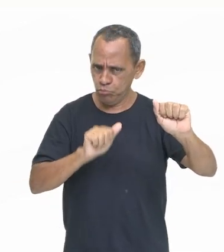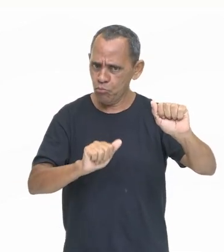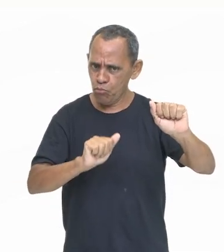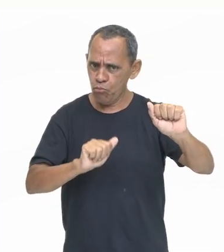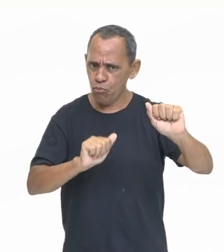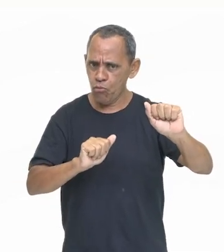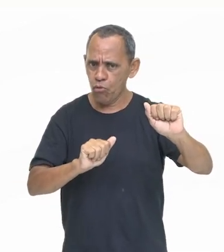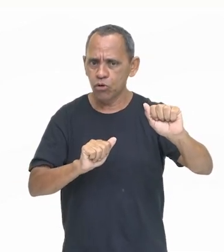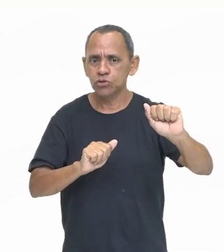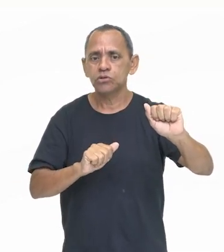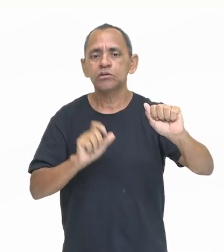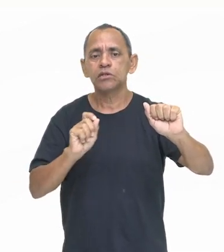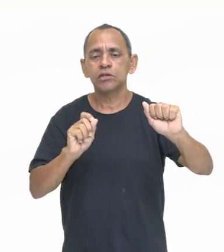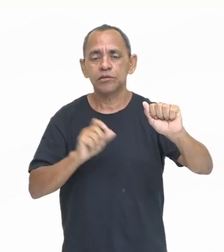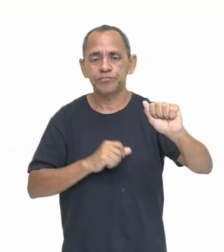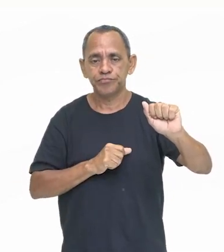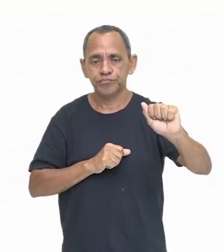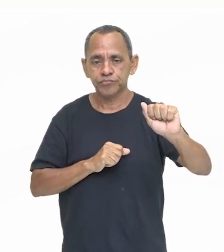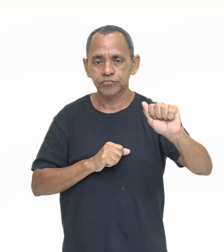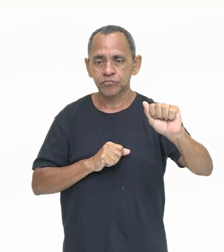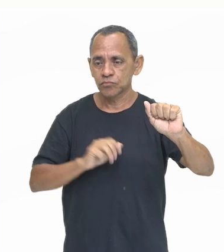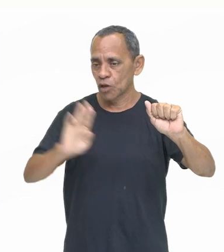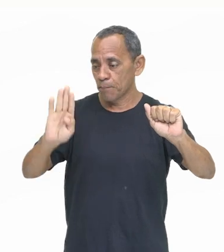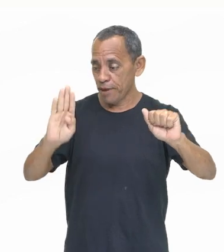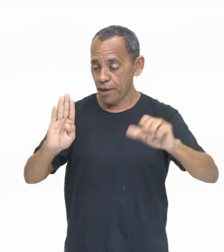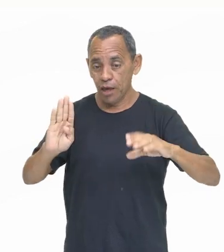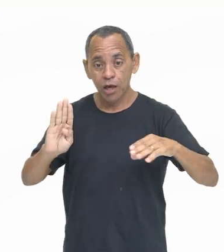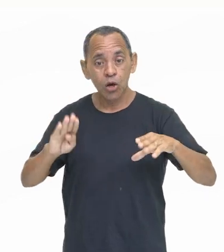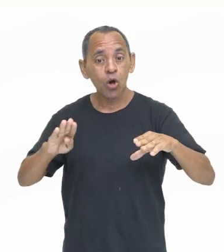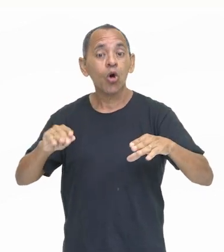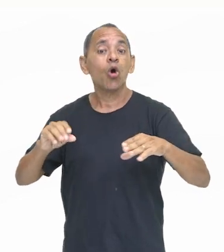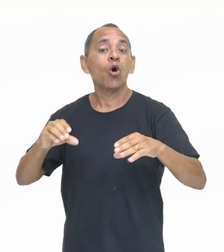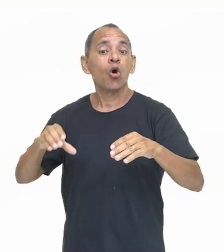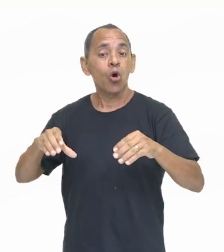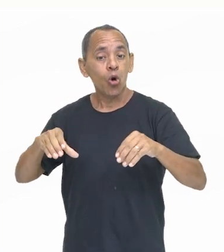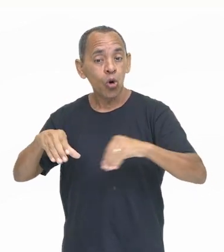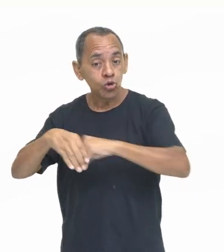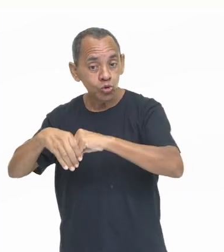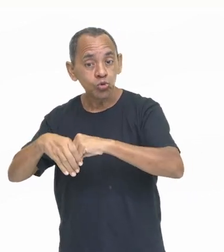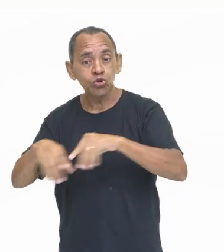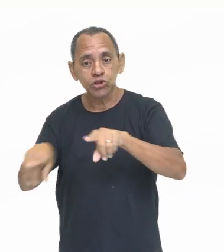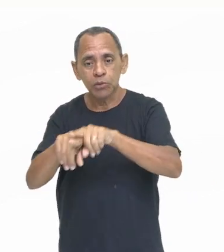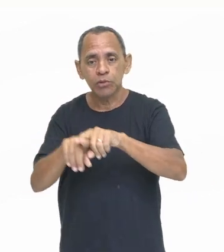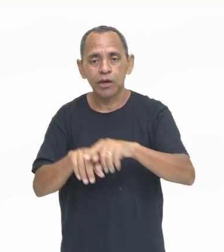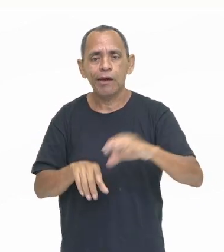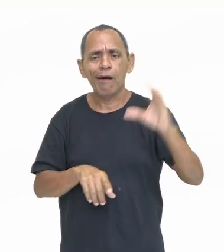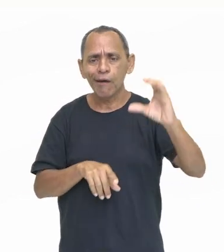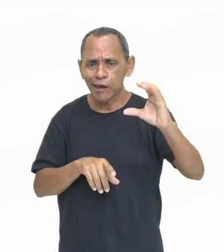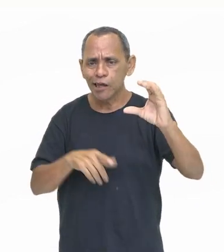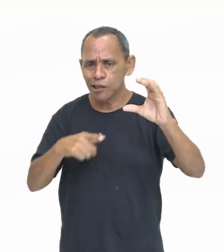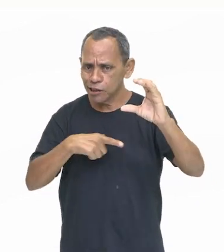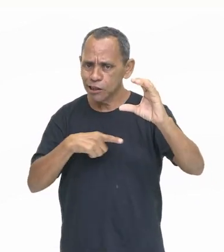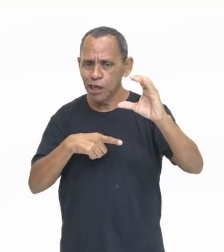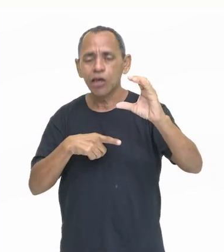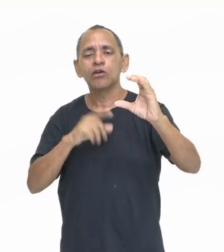que eu apresentei para vocês, né? Reparem aqui que nós temos o domínio, tá?